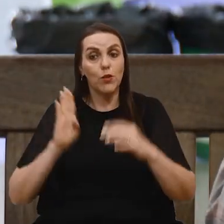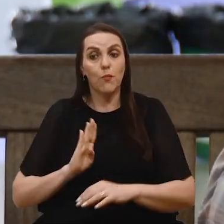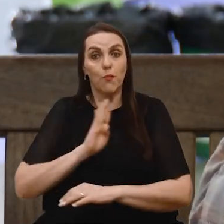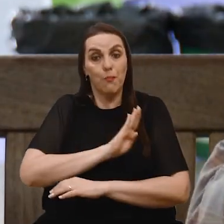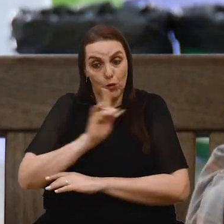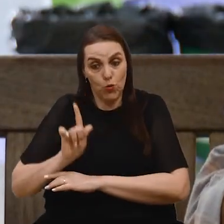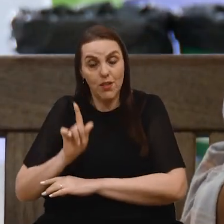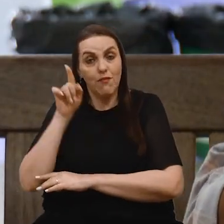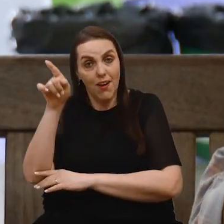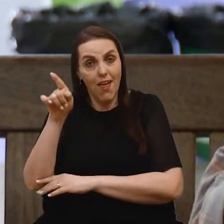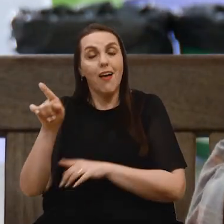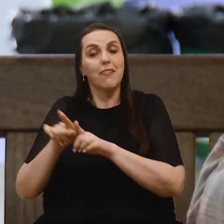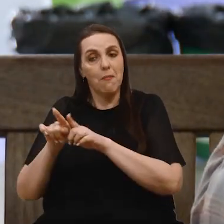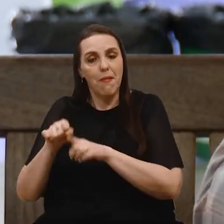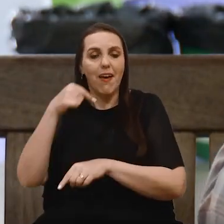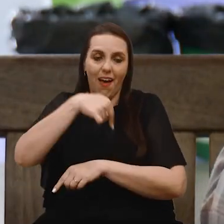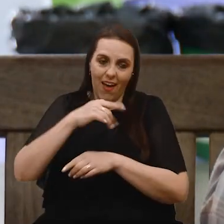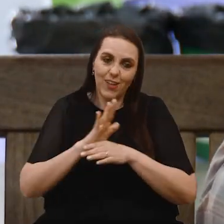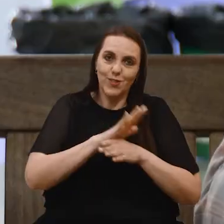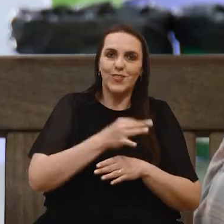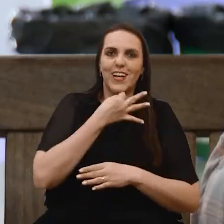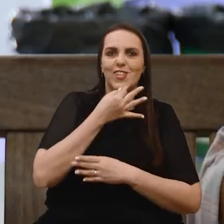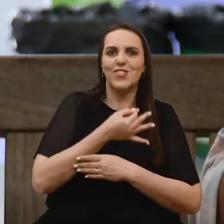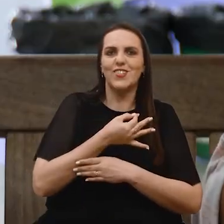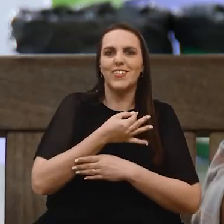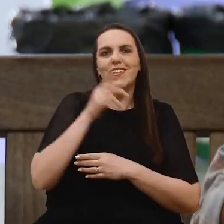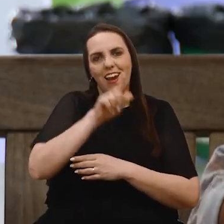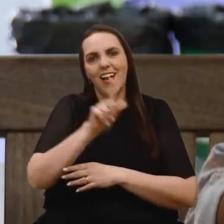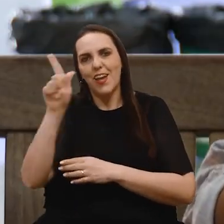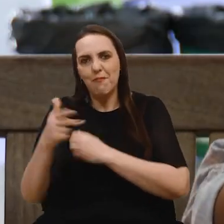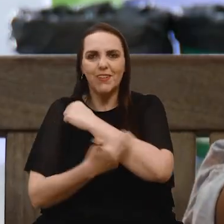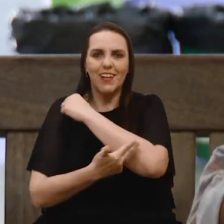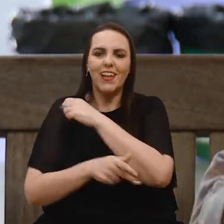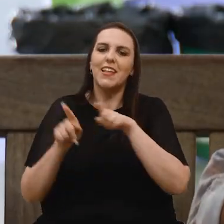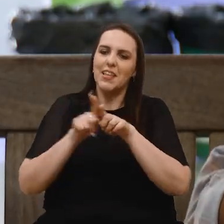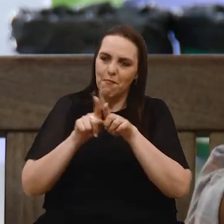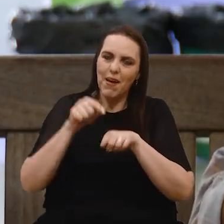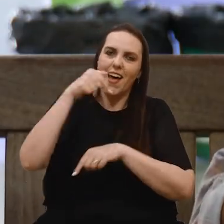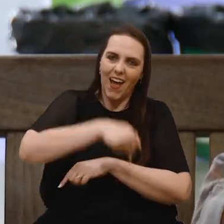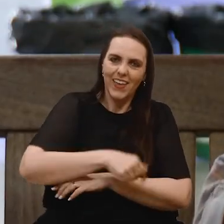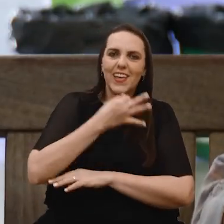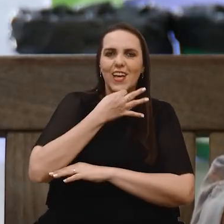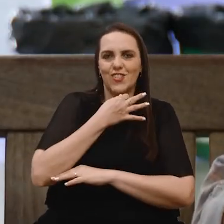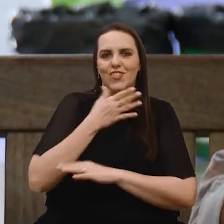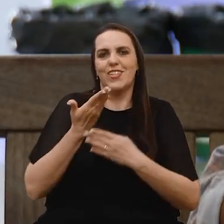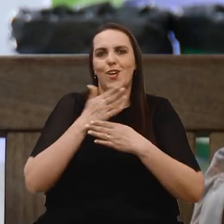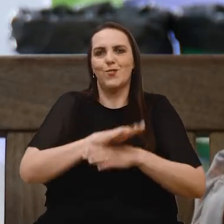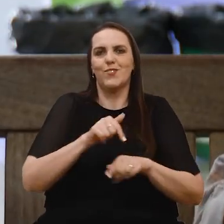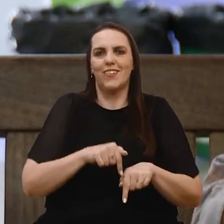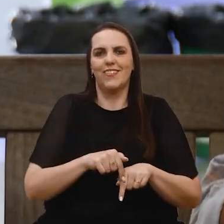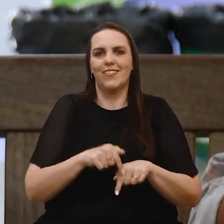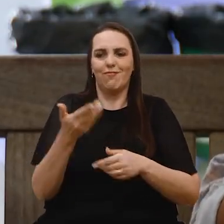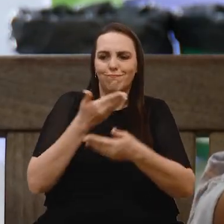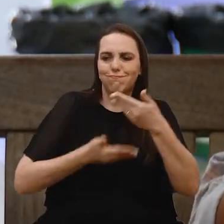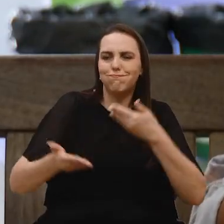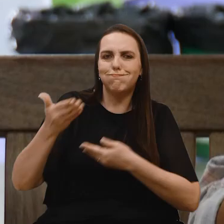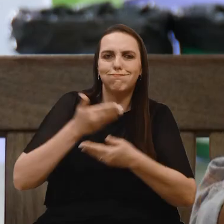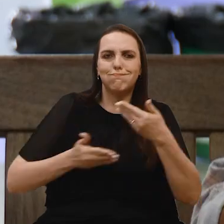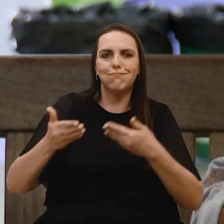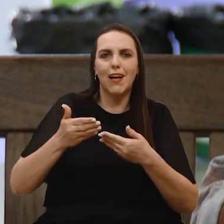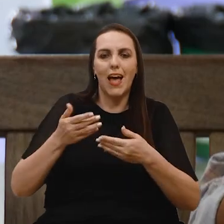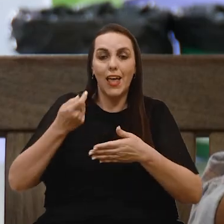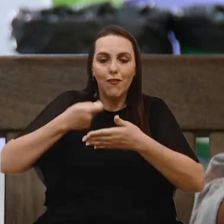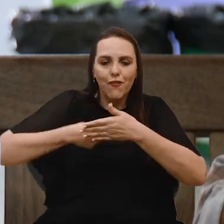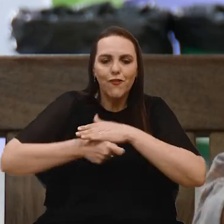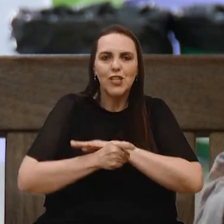gente é beneficiado. Quando acontece um evento em Gramado e Canela, a gente também pode ser beneficiado, a gente também é beneficiado. E eu acho que quanto mais a gente